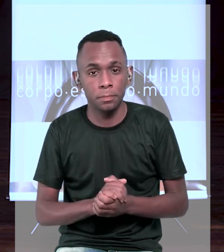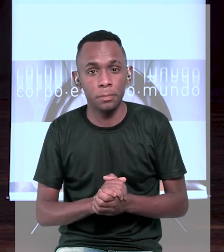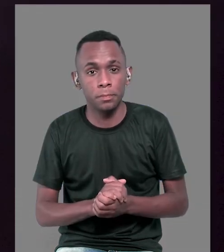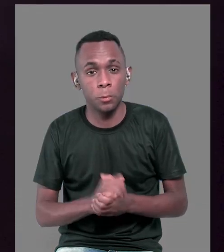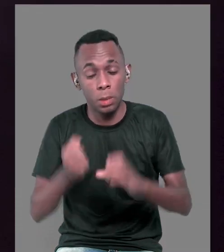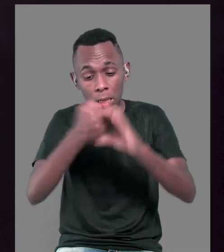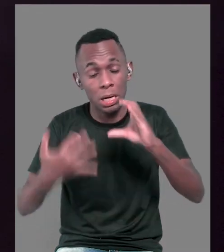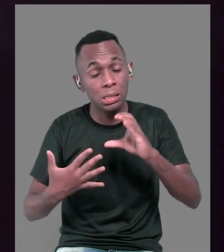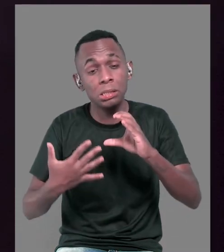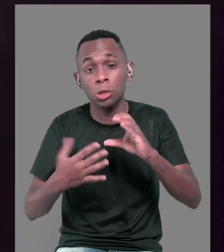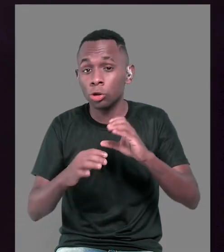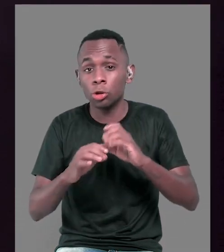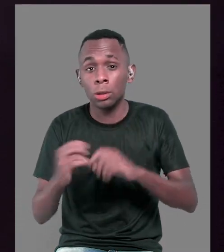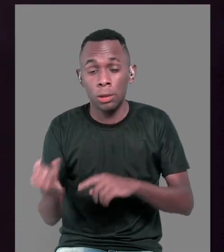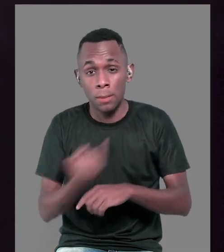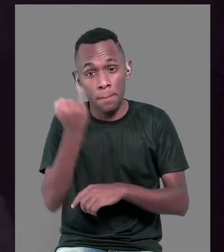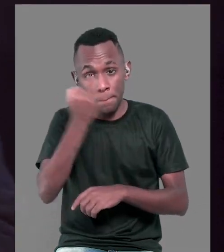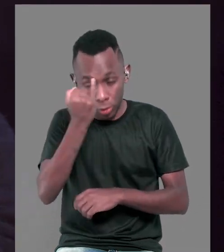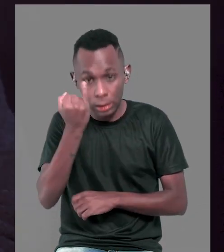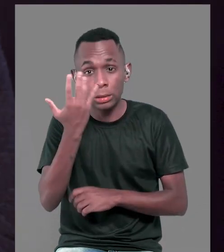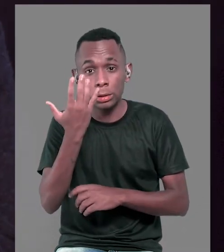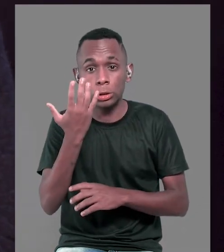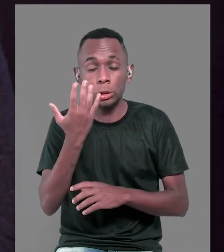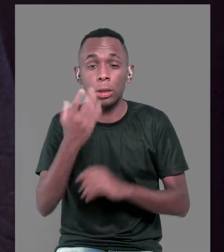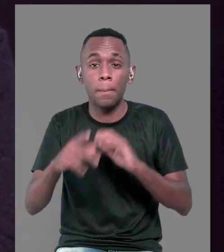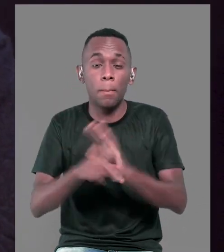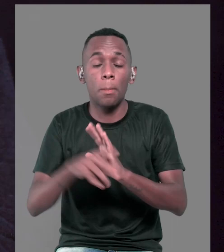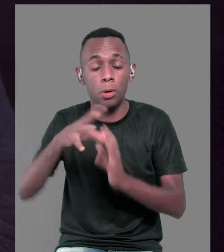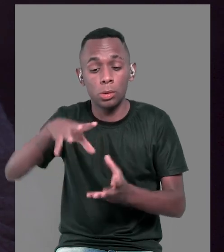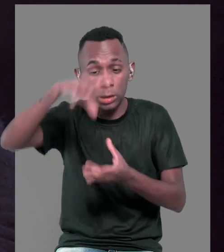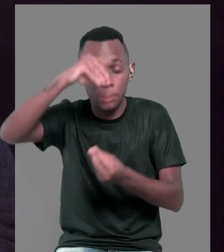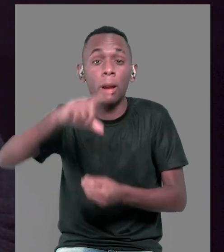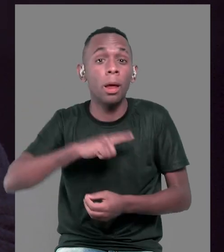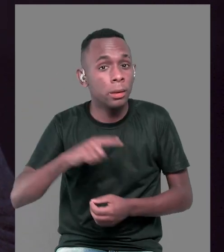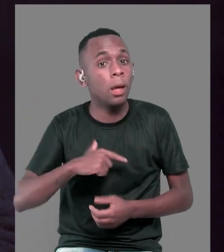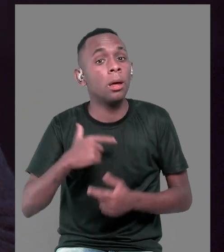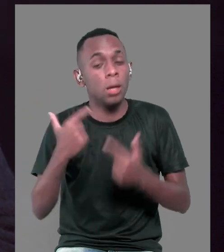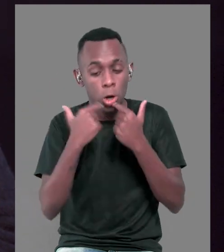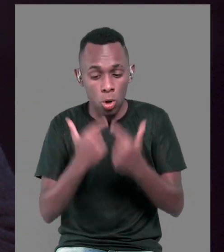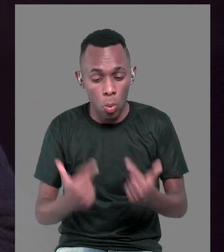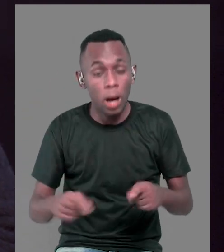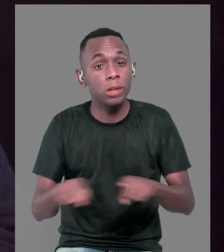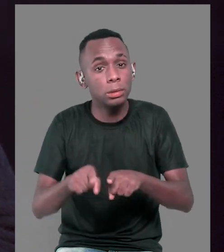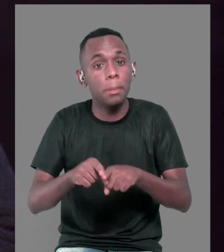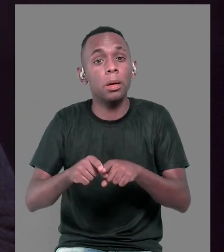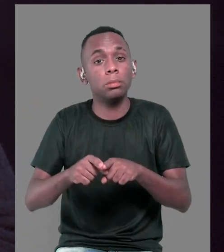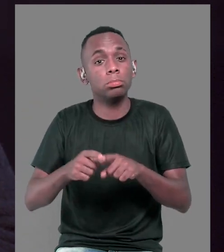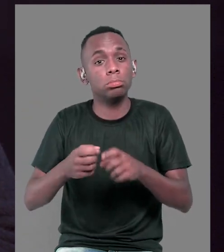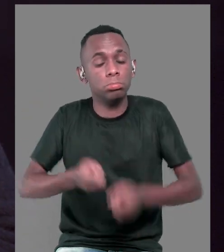única no espírito. O espírito é feito de linguagem e de discurso.